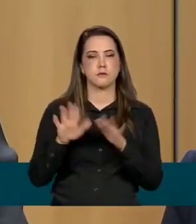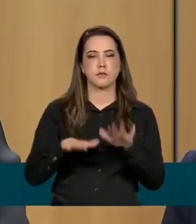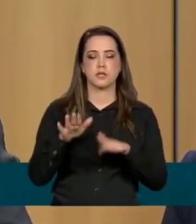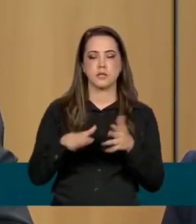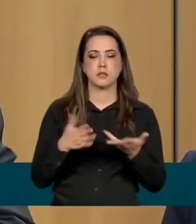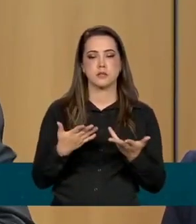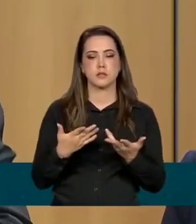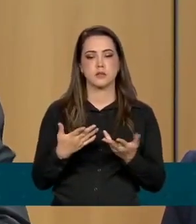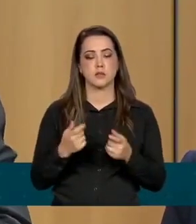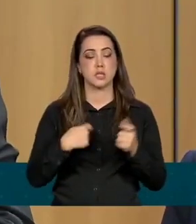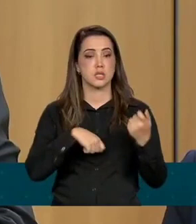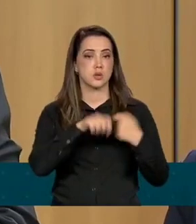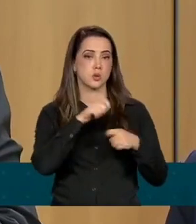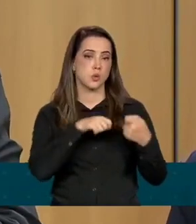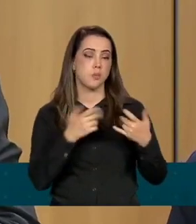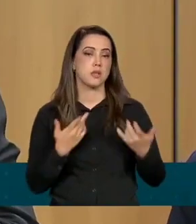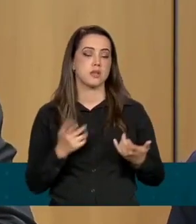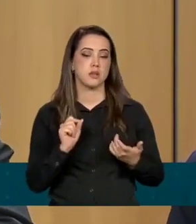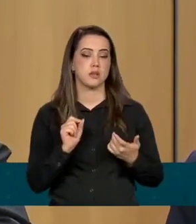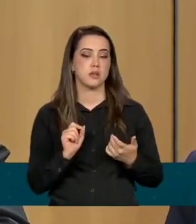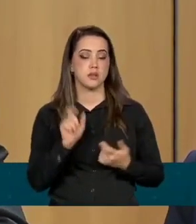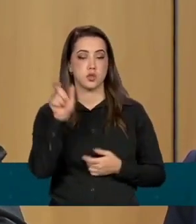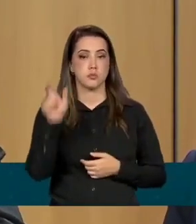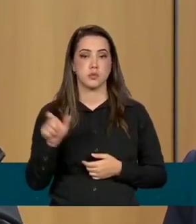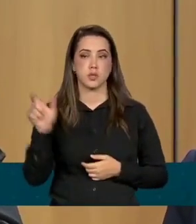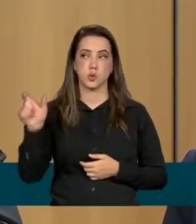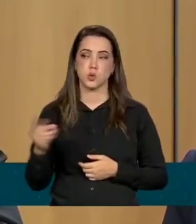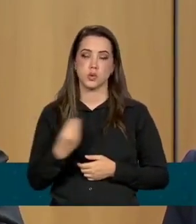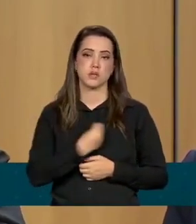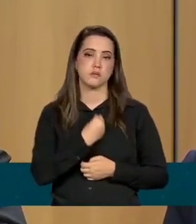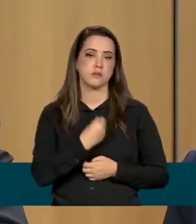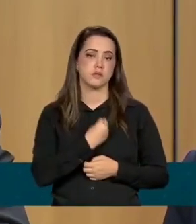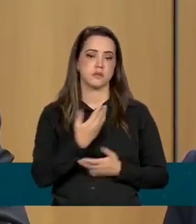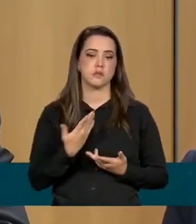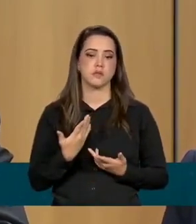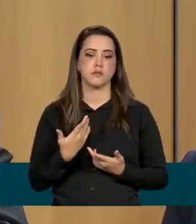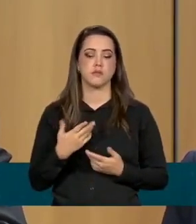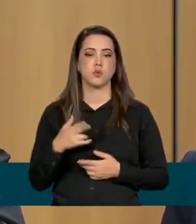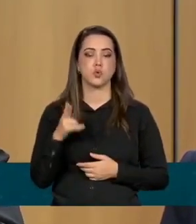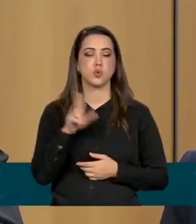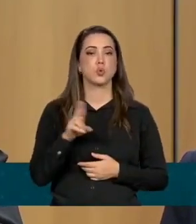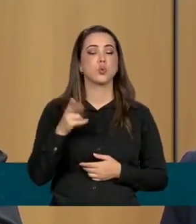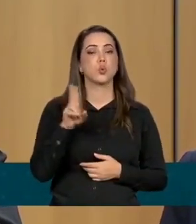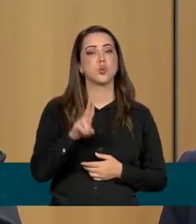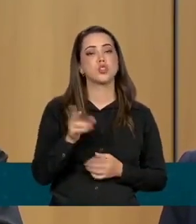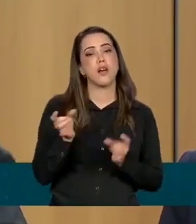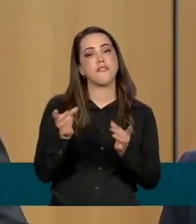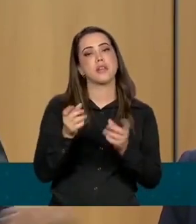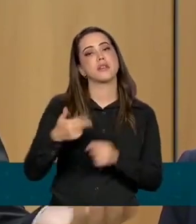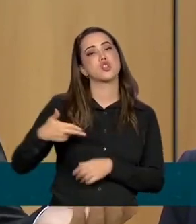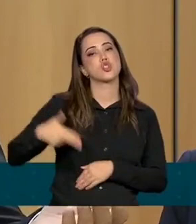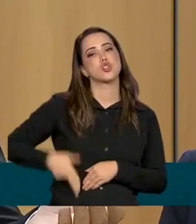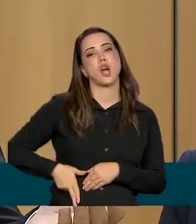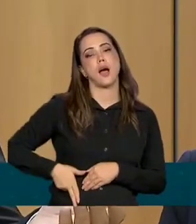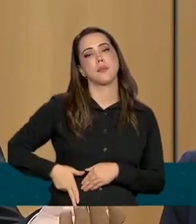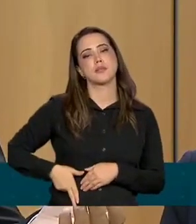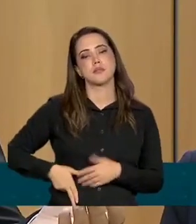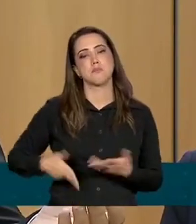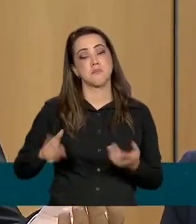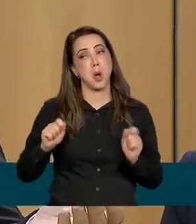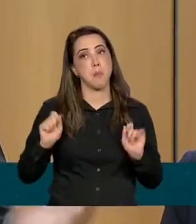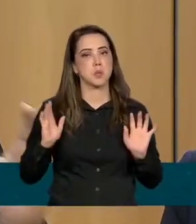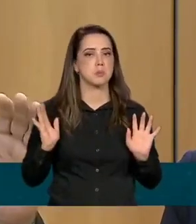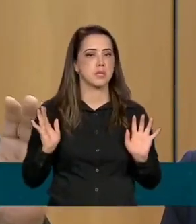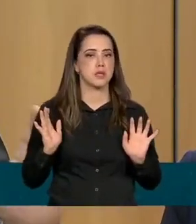eventualmente, interesses econômicos de quem vive de armamentismo, por exemplo. É uma